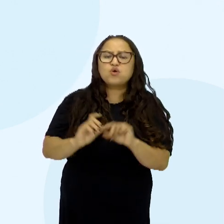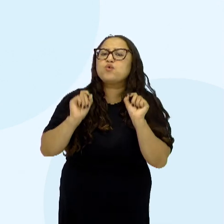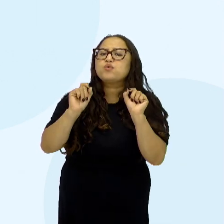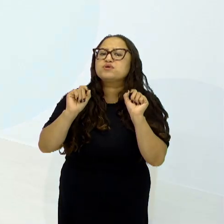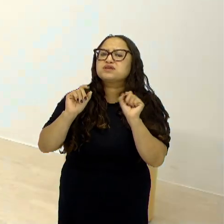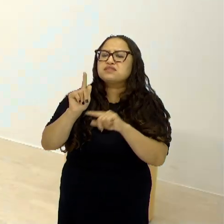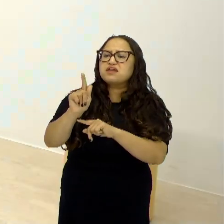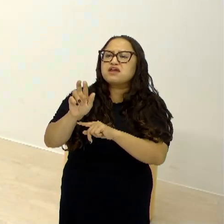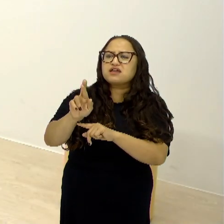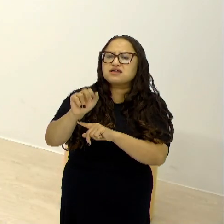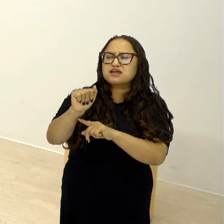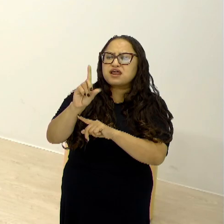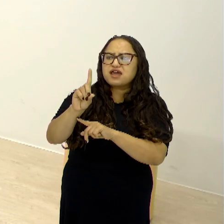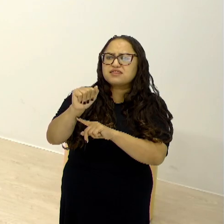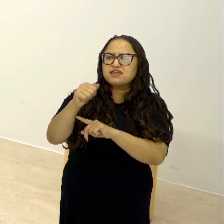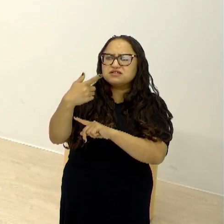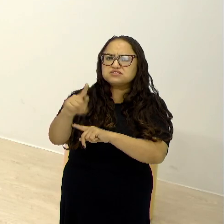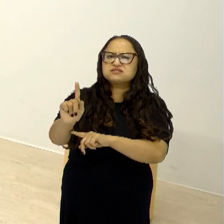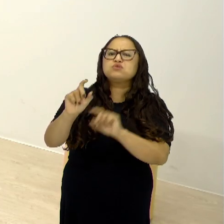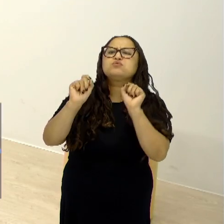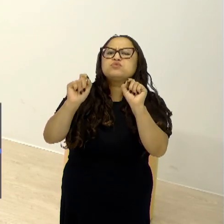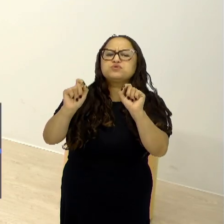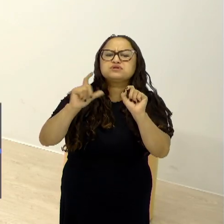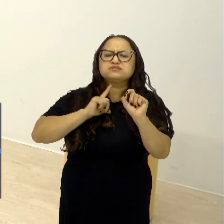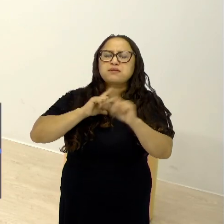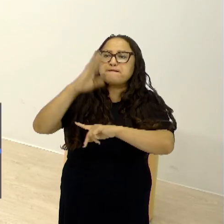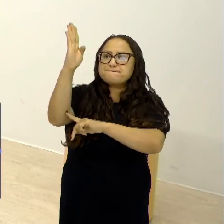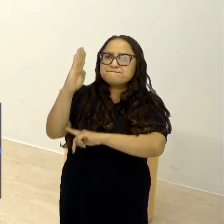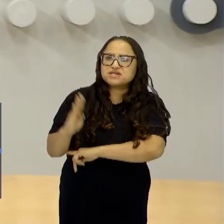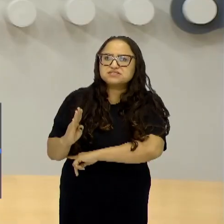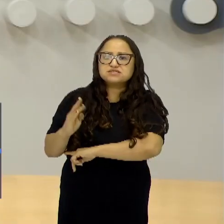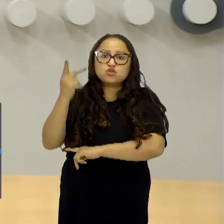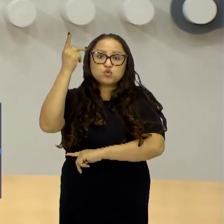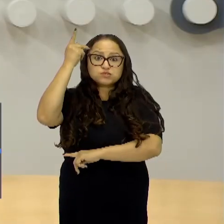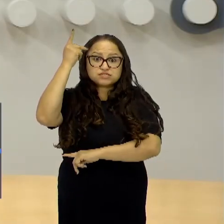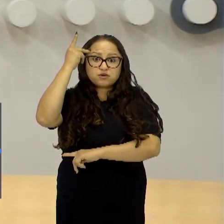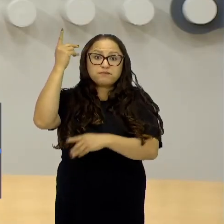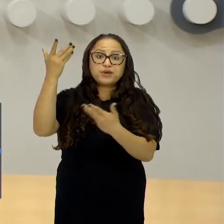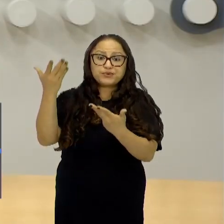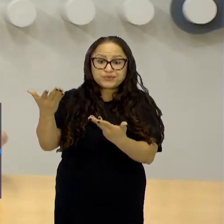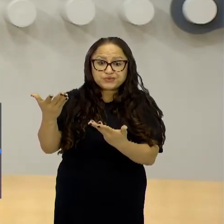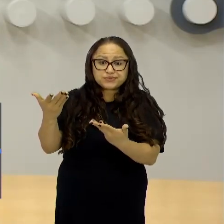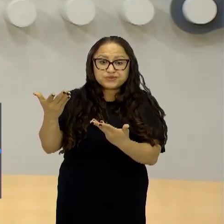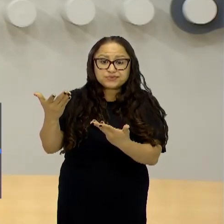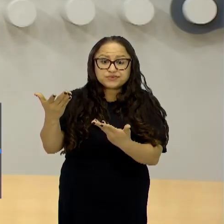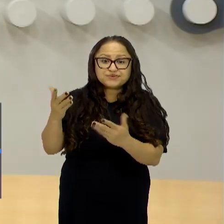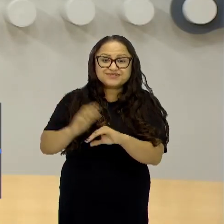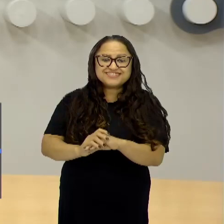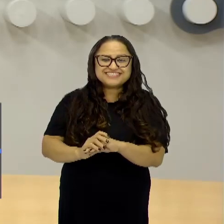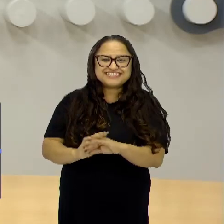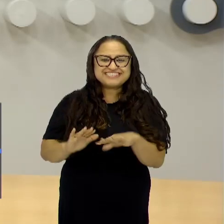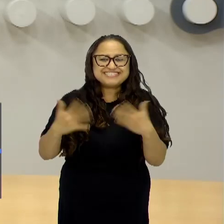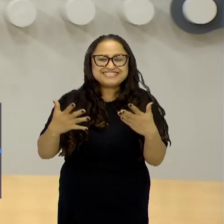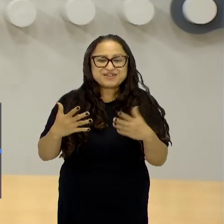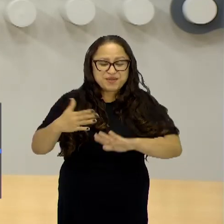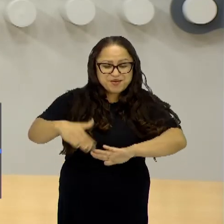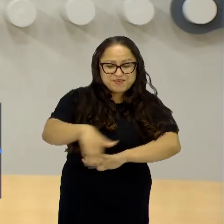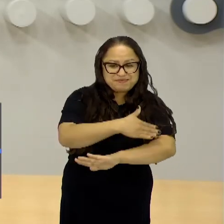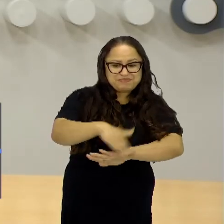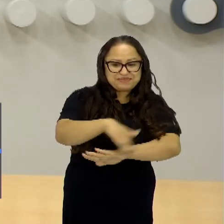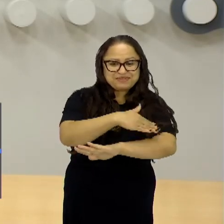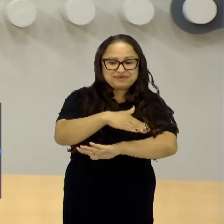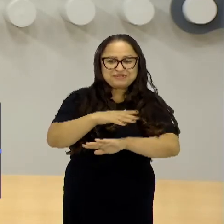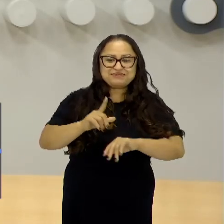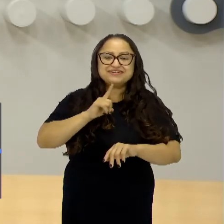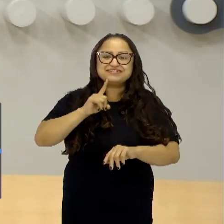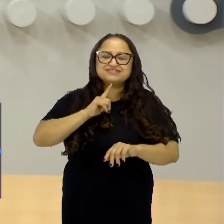gradação, se eu fosse fazer esse texto, eu faria Brasil, São Paulo, meu bairro, aí você pode a minha rua, e aí vai